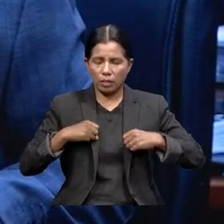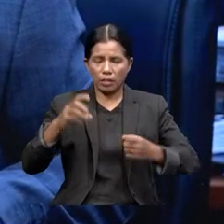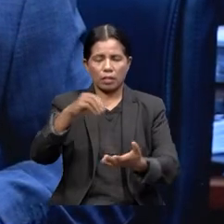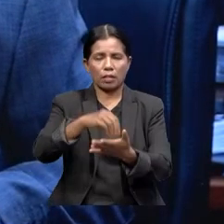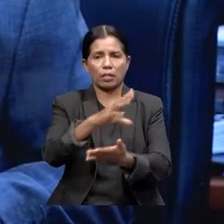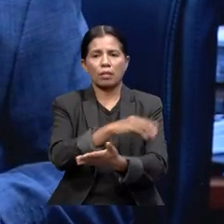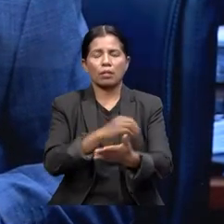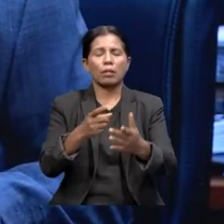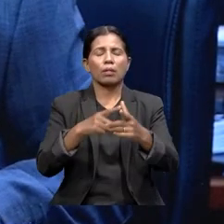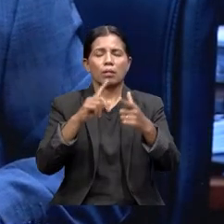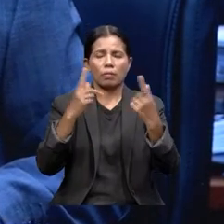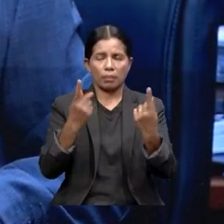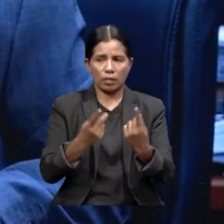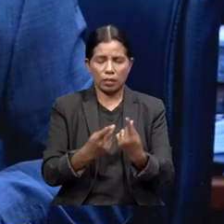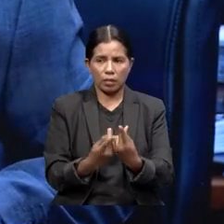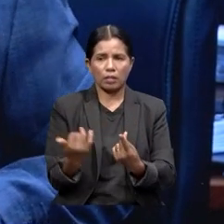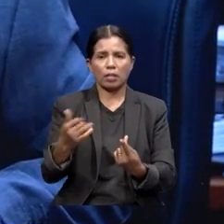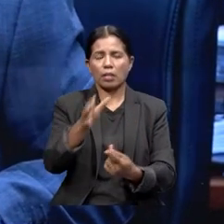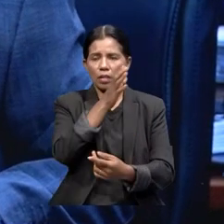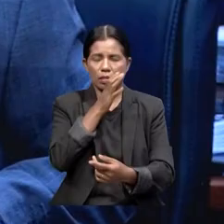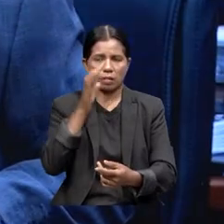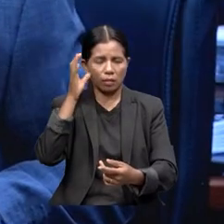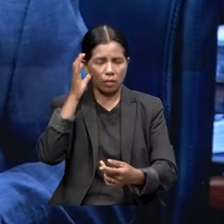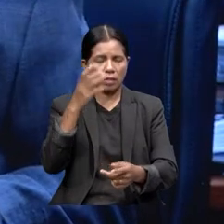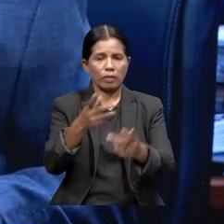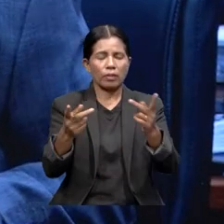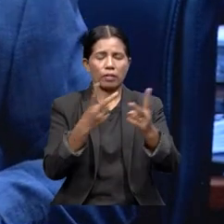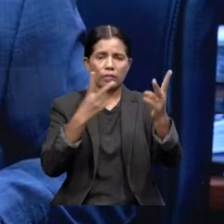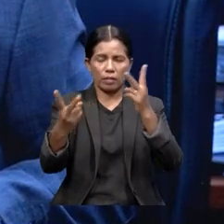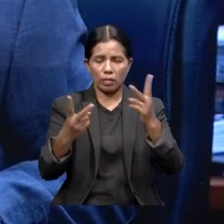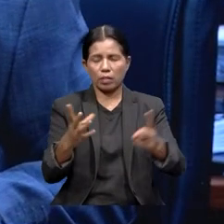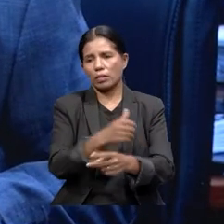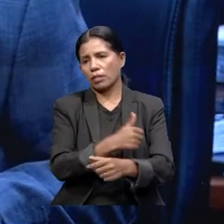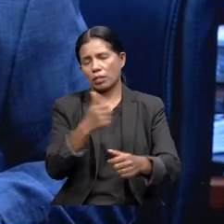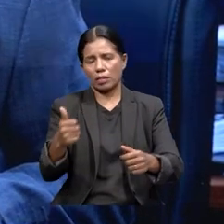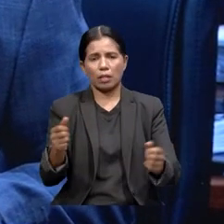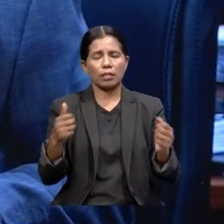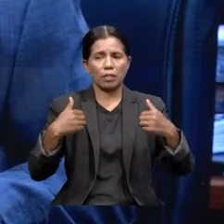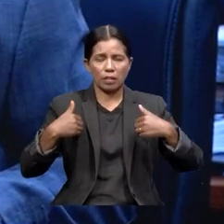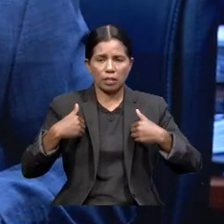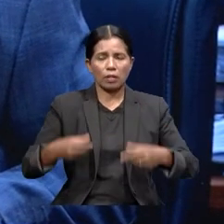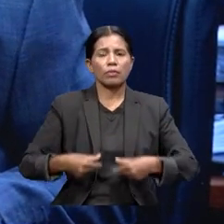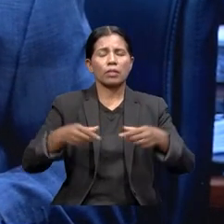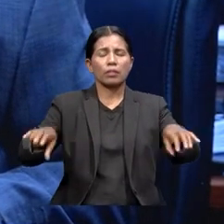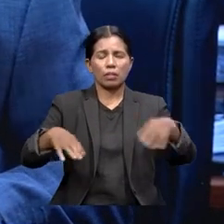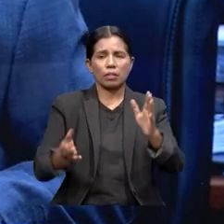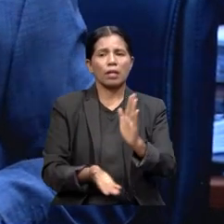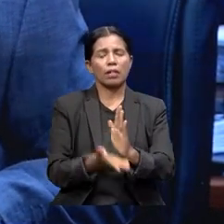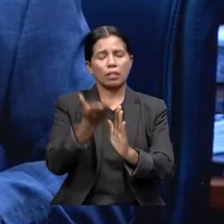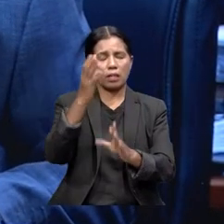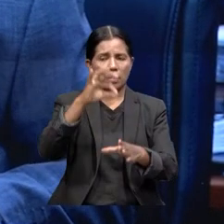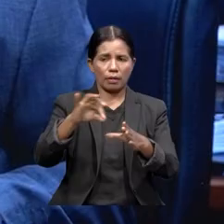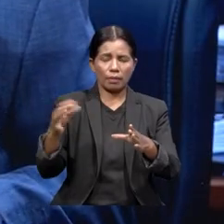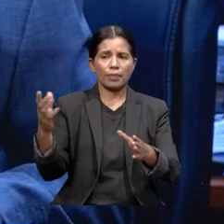setor produtivo, nessa agricultura, turismo no Selutan. Atu no nebe le hamoso emprego, hasai produção, no